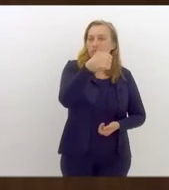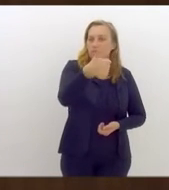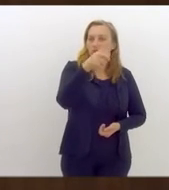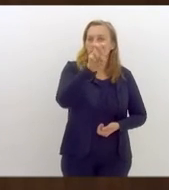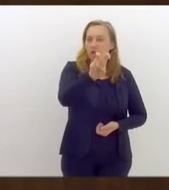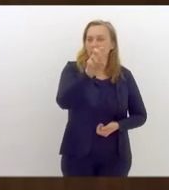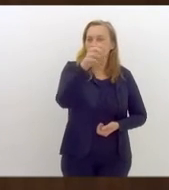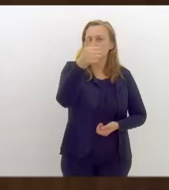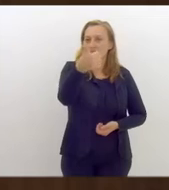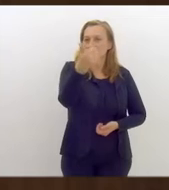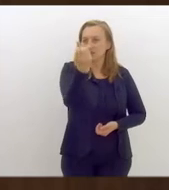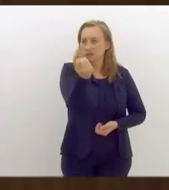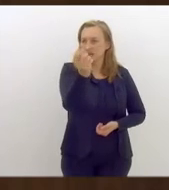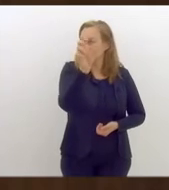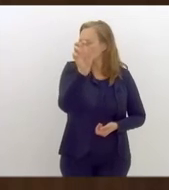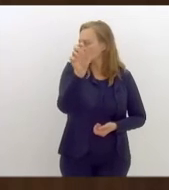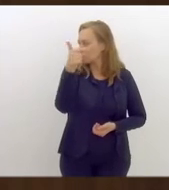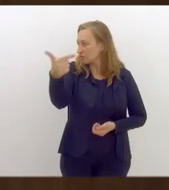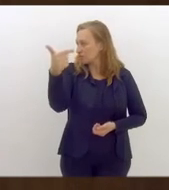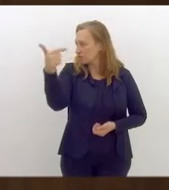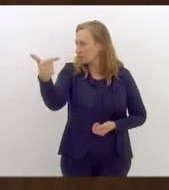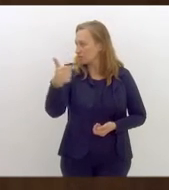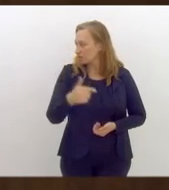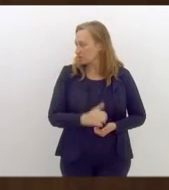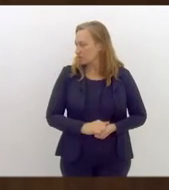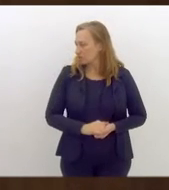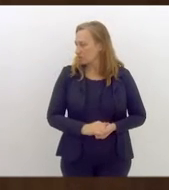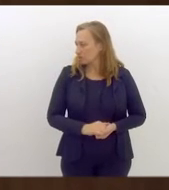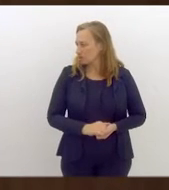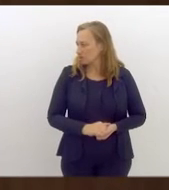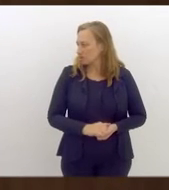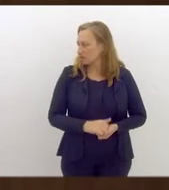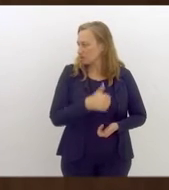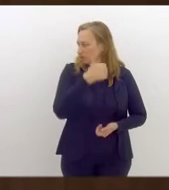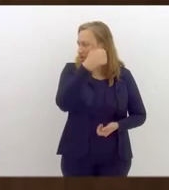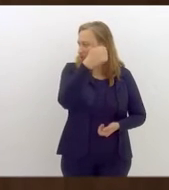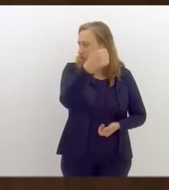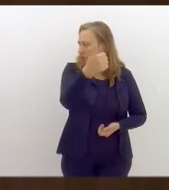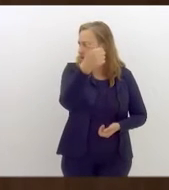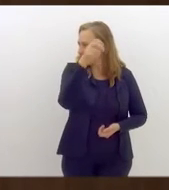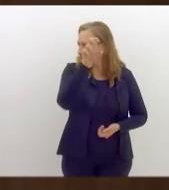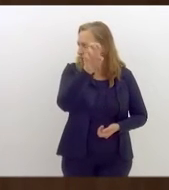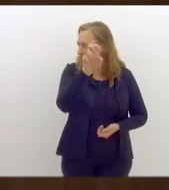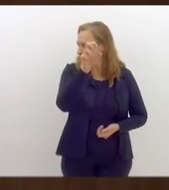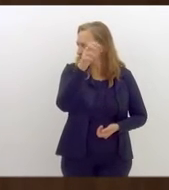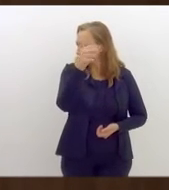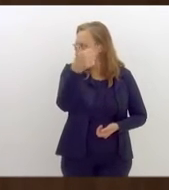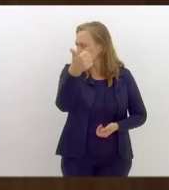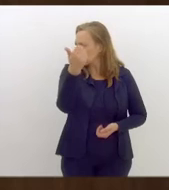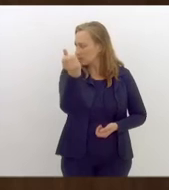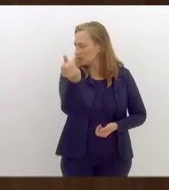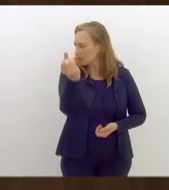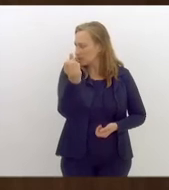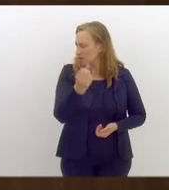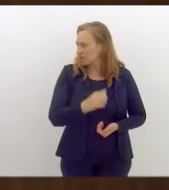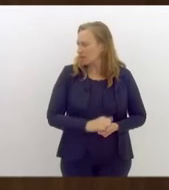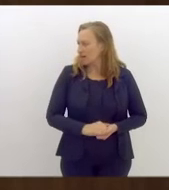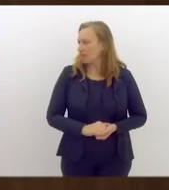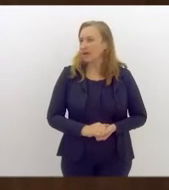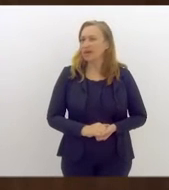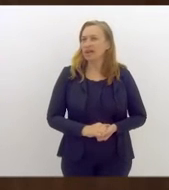1516 de 2022, 1517 de 2022, 1518 de